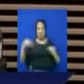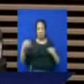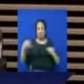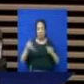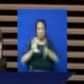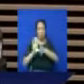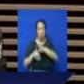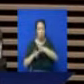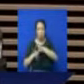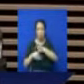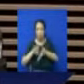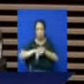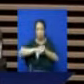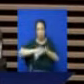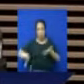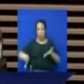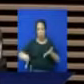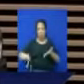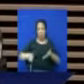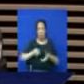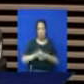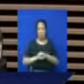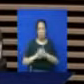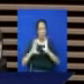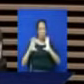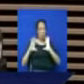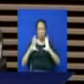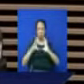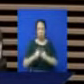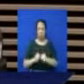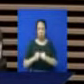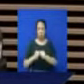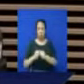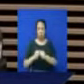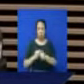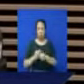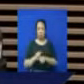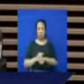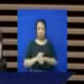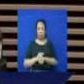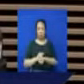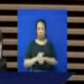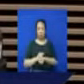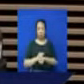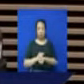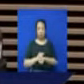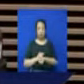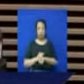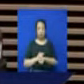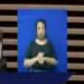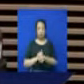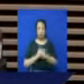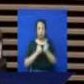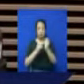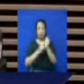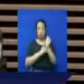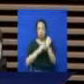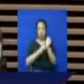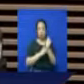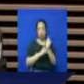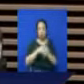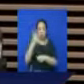roubo, saiam, tudo que está escondido e